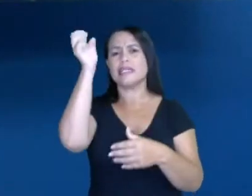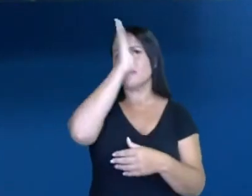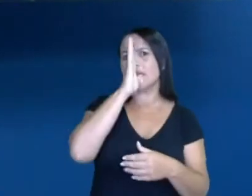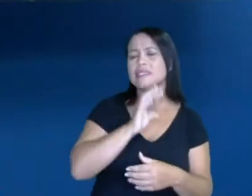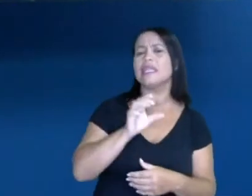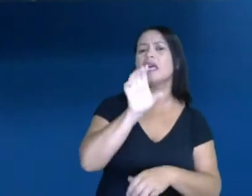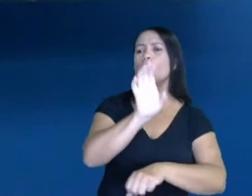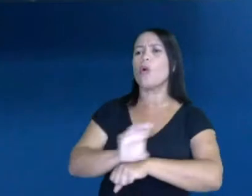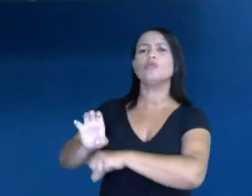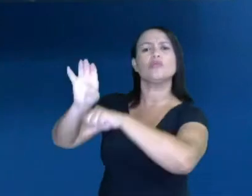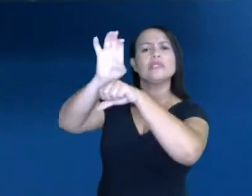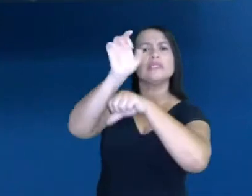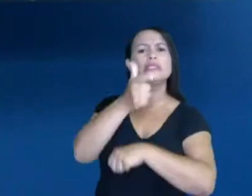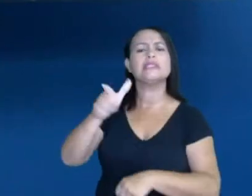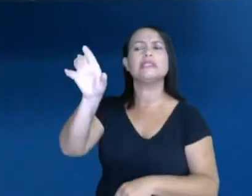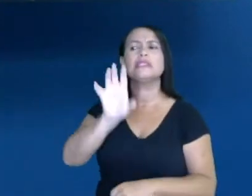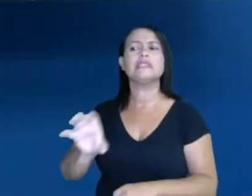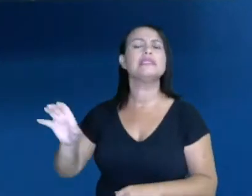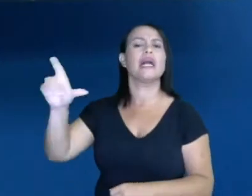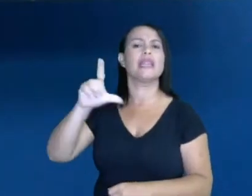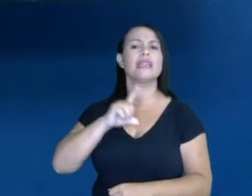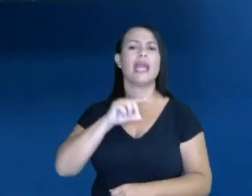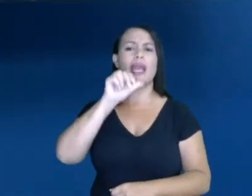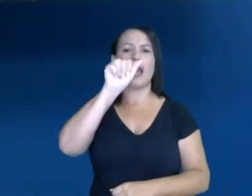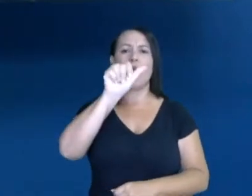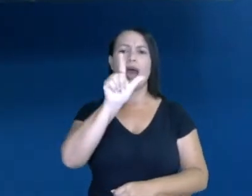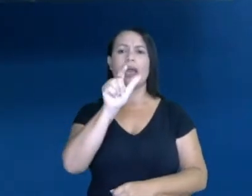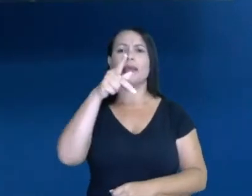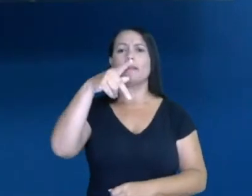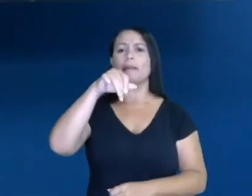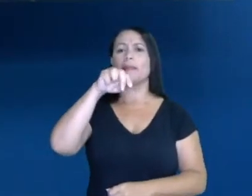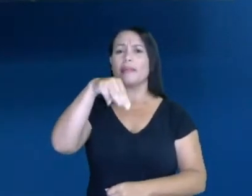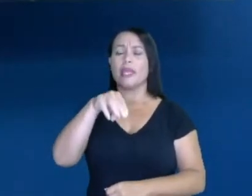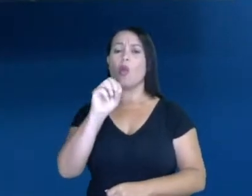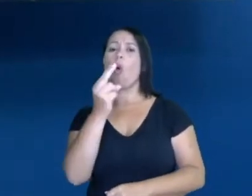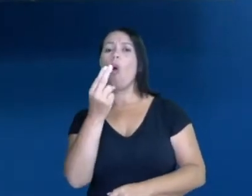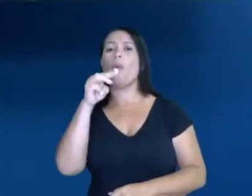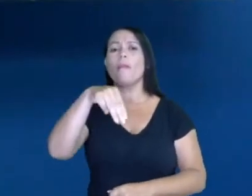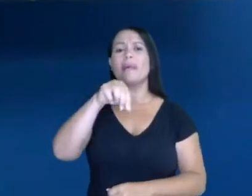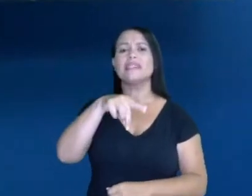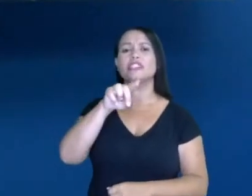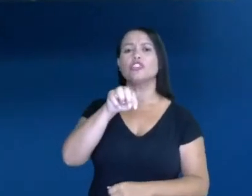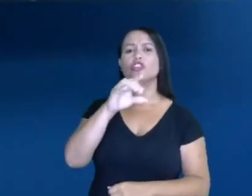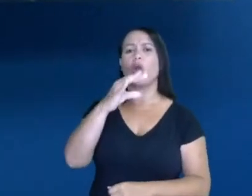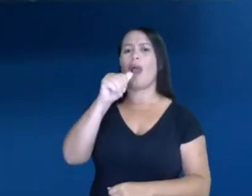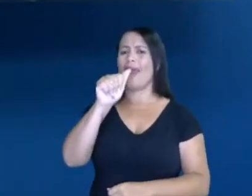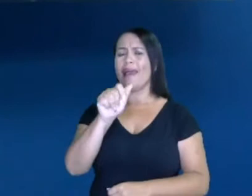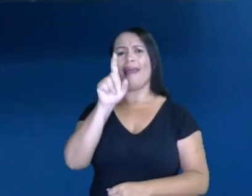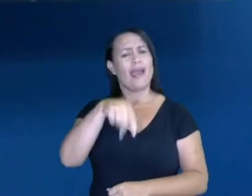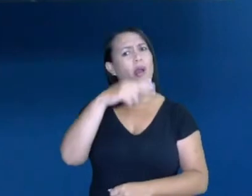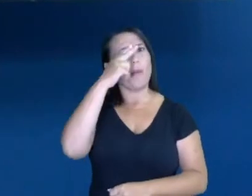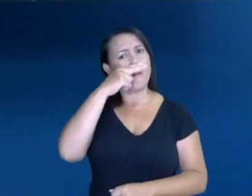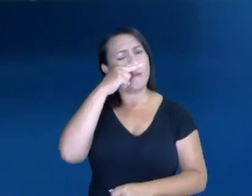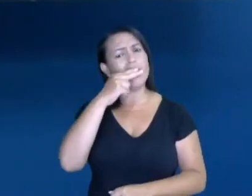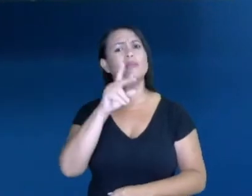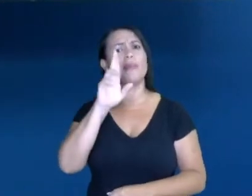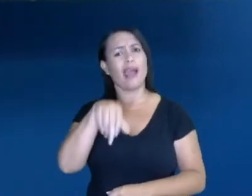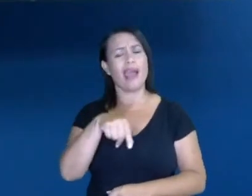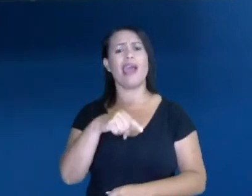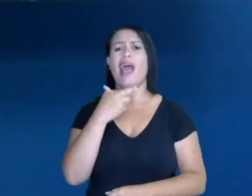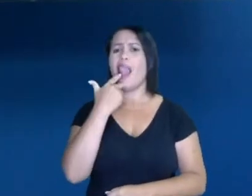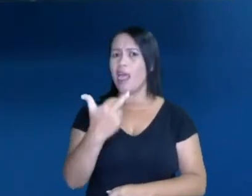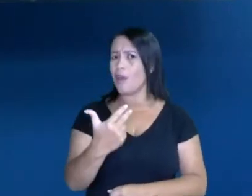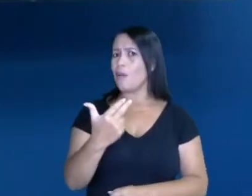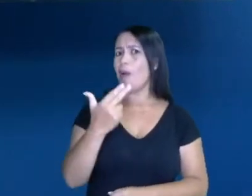estados brasileiros, vai receber o nome de aipim ou mandioca. É o mesmo alimento? É. É a mesma